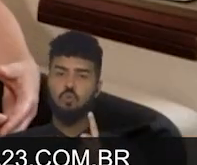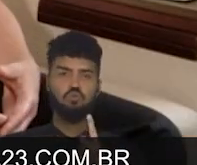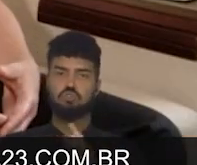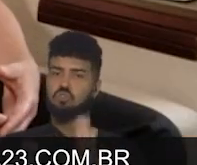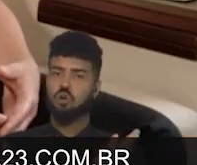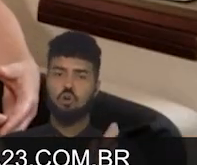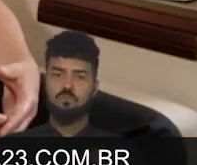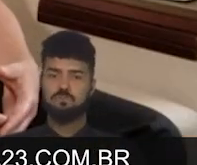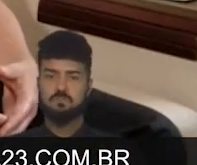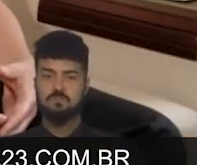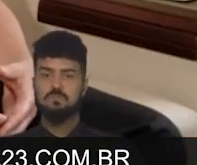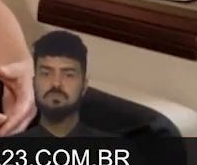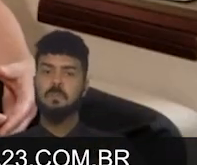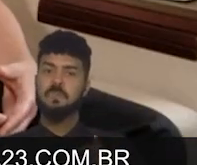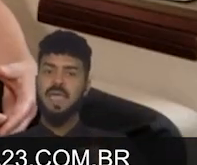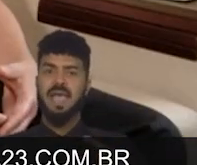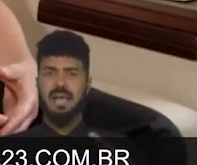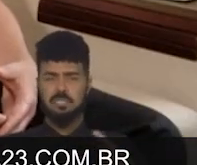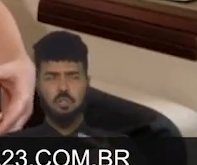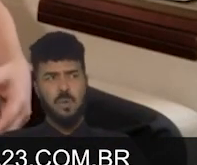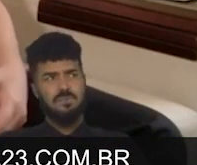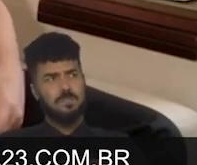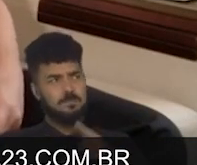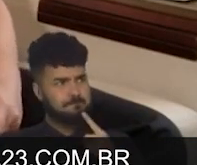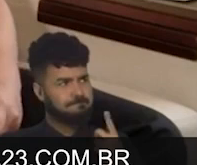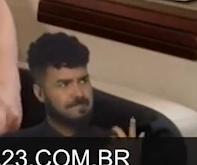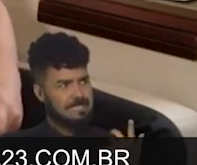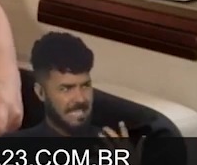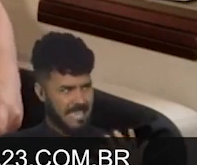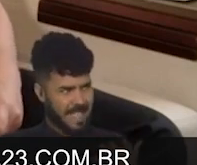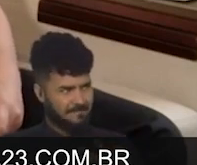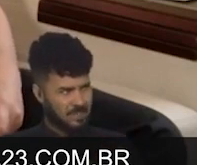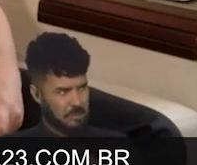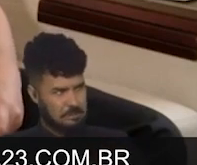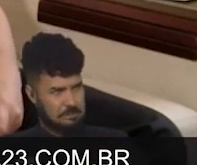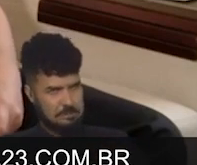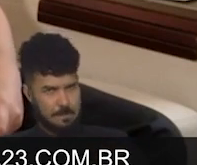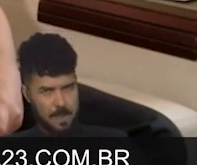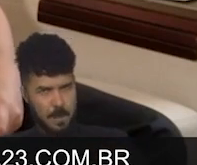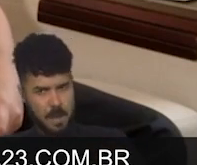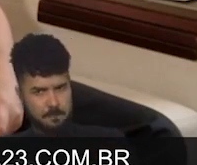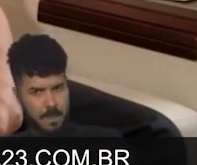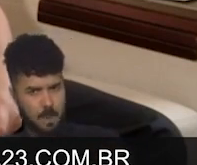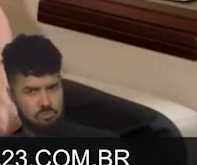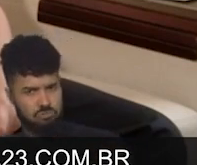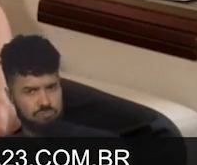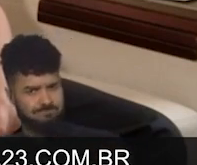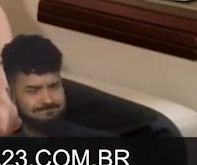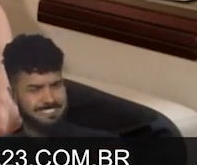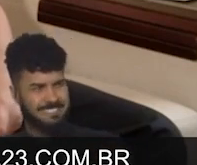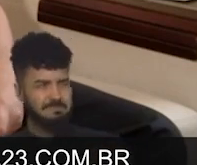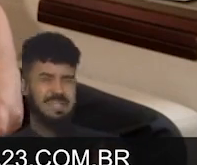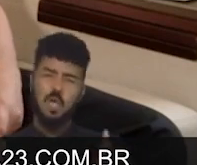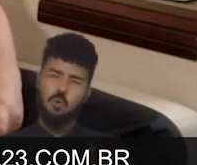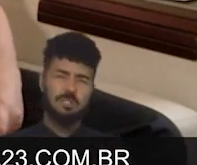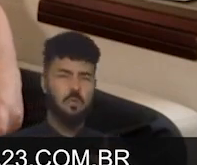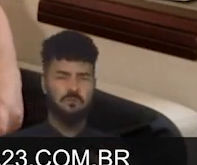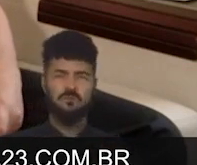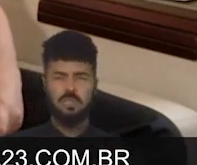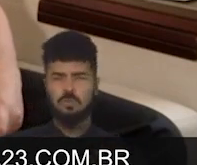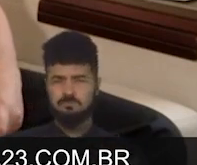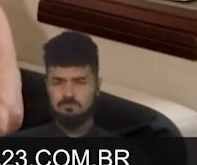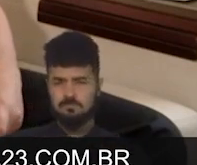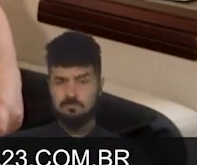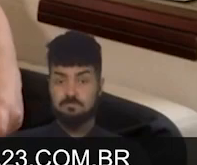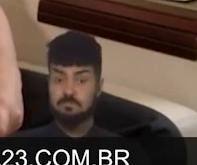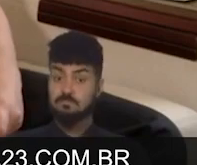e decidimos isso, que a nossa vida era muito corrida e a gente, vamos concentrar nele. E é tão tal que ele,